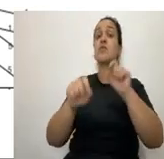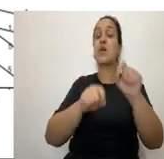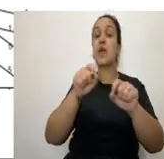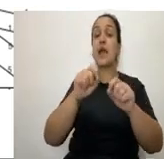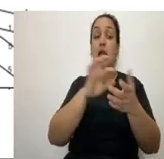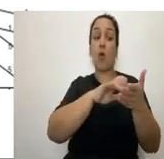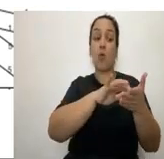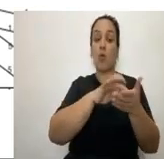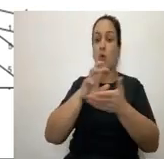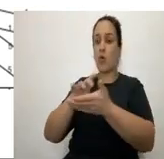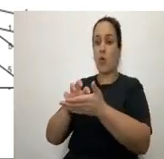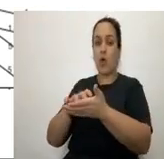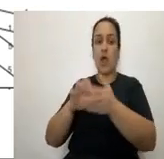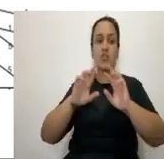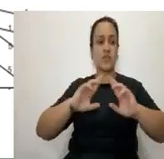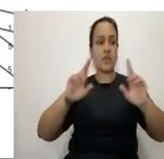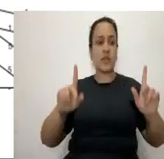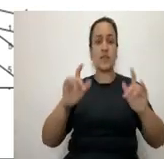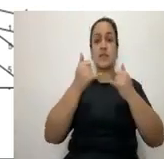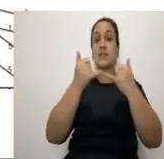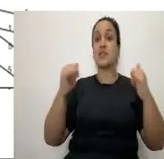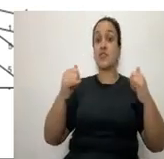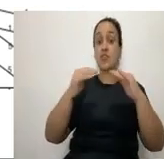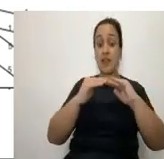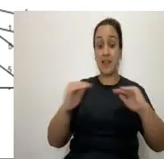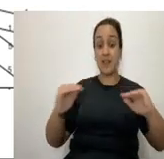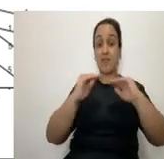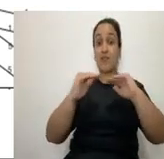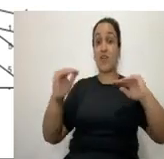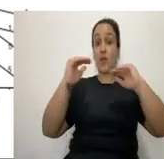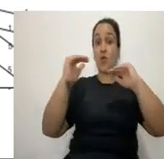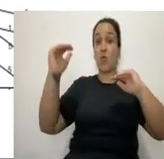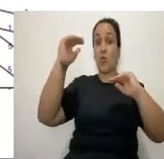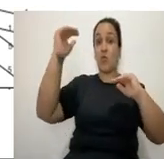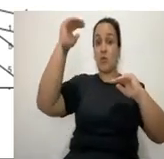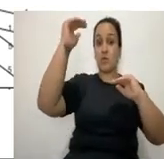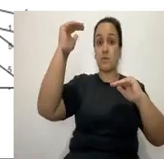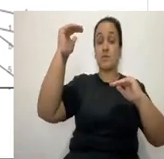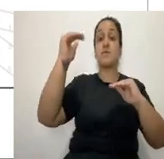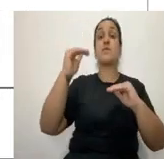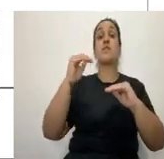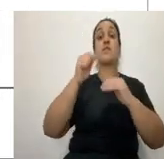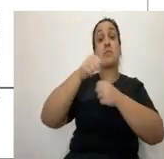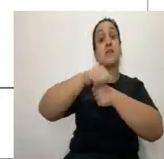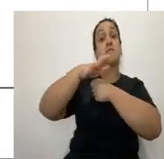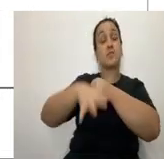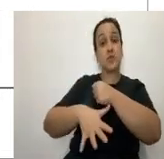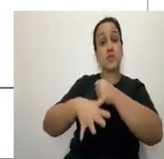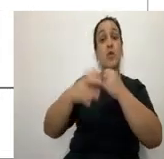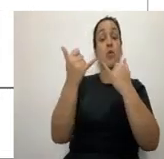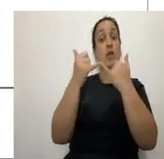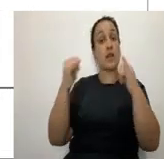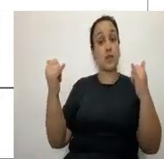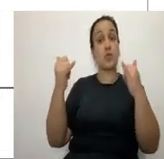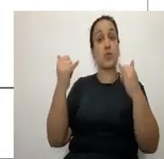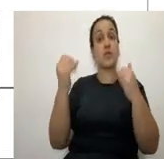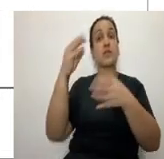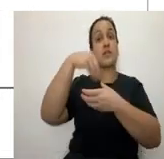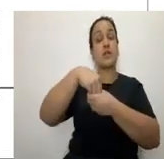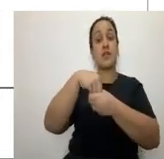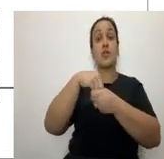usaram métodos para calcular a diferença de energia entre os níveis e subníveis para a distribuição